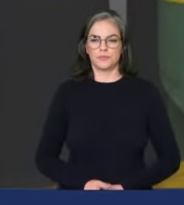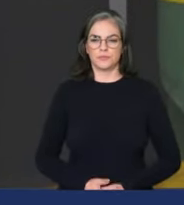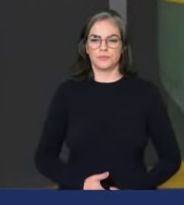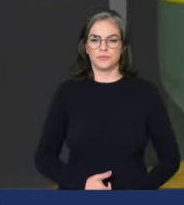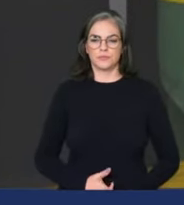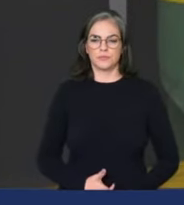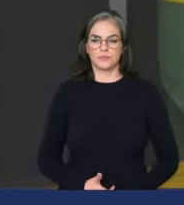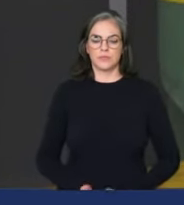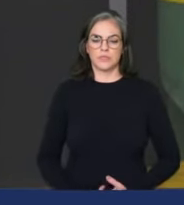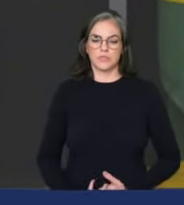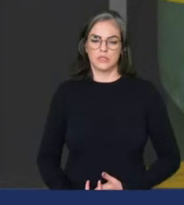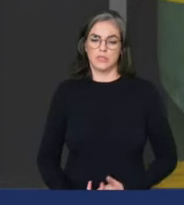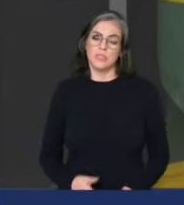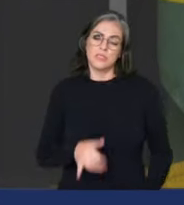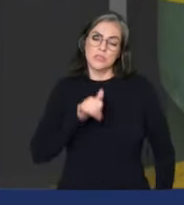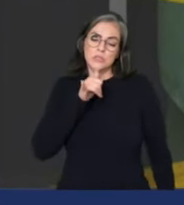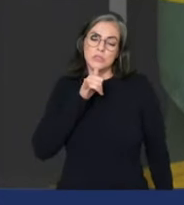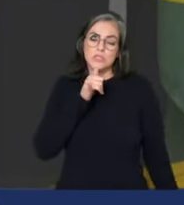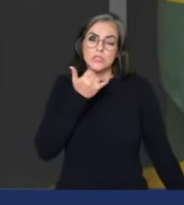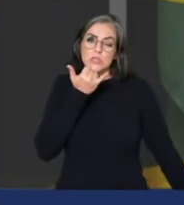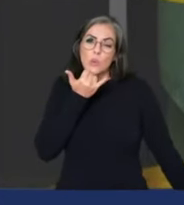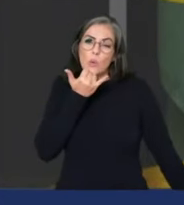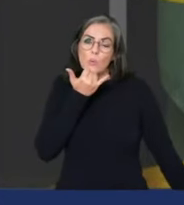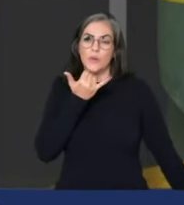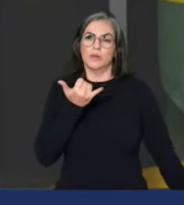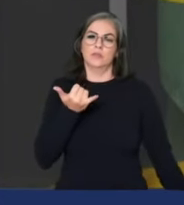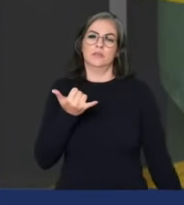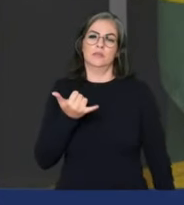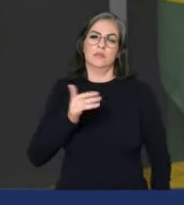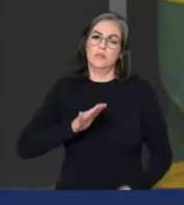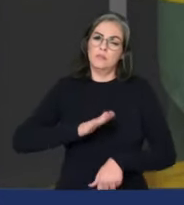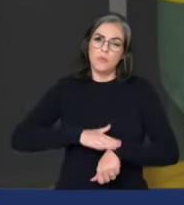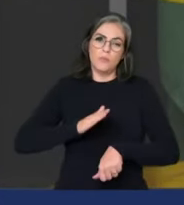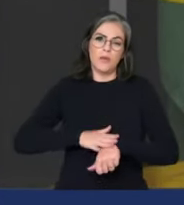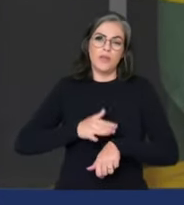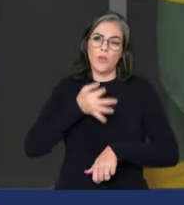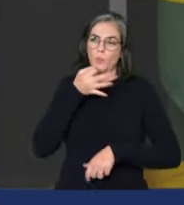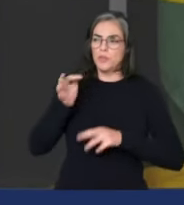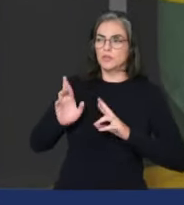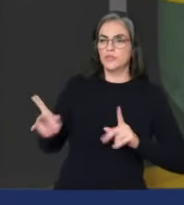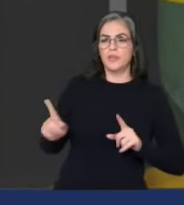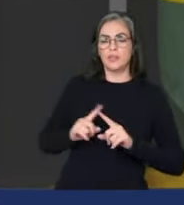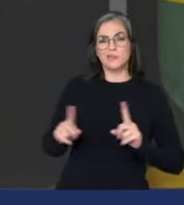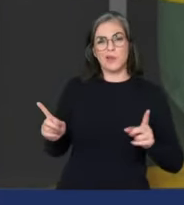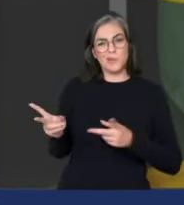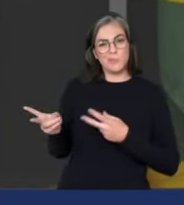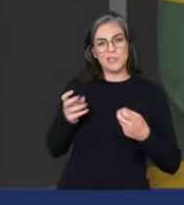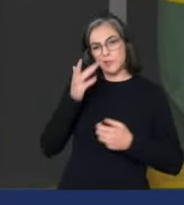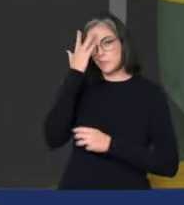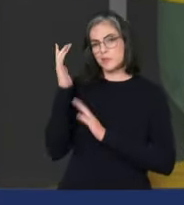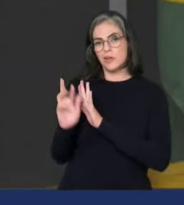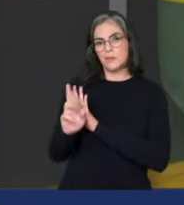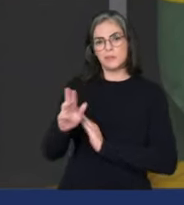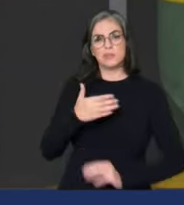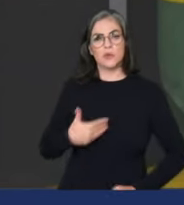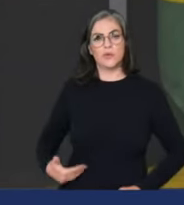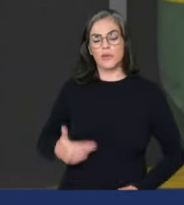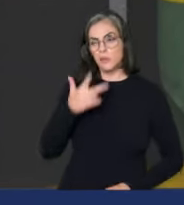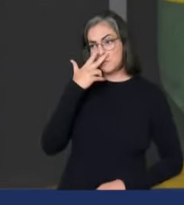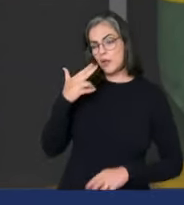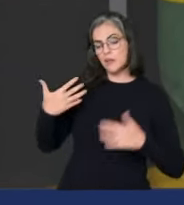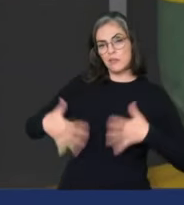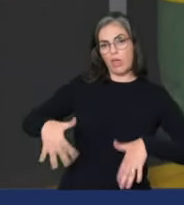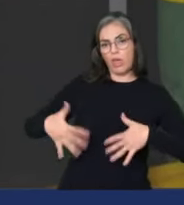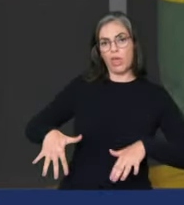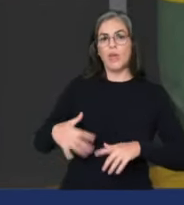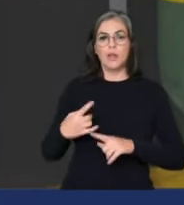contraditório, o representante do governo, mas percebe-se aqui o desespero. E o desespero do Bolsonaro, ele se